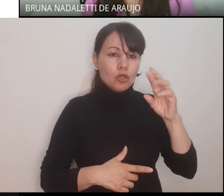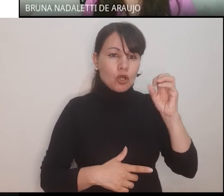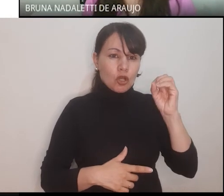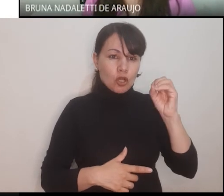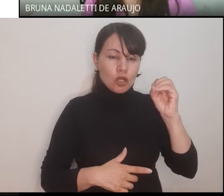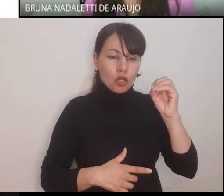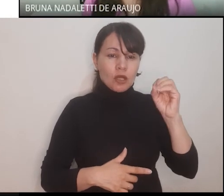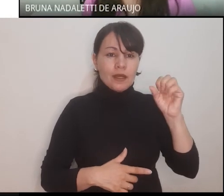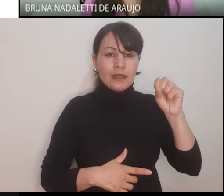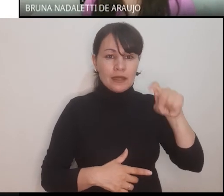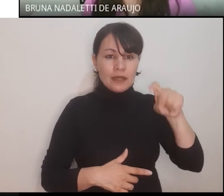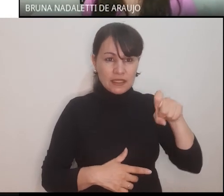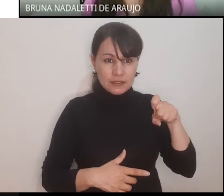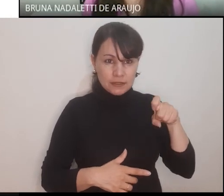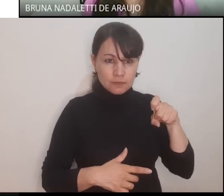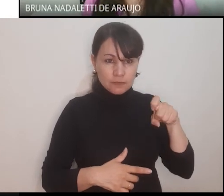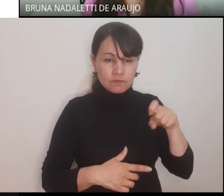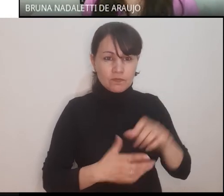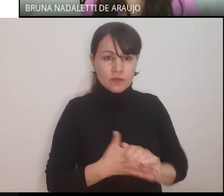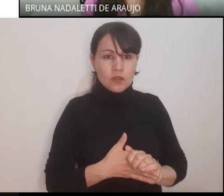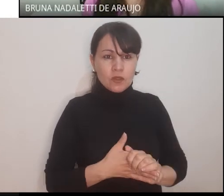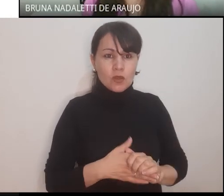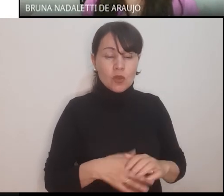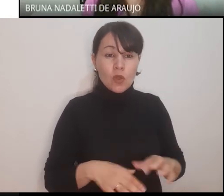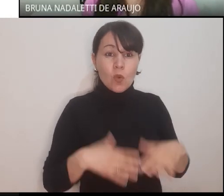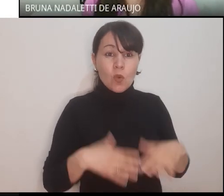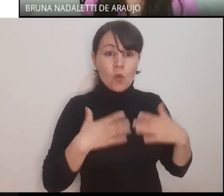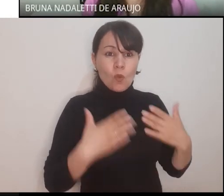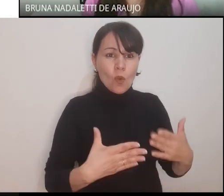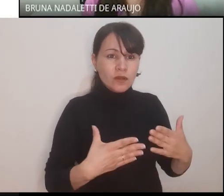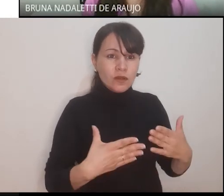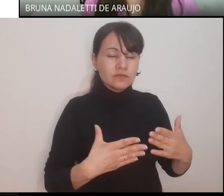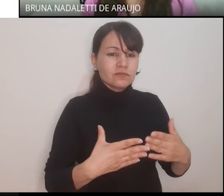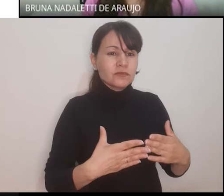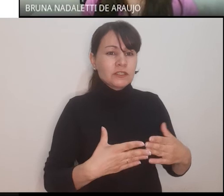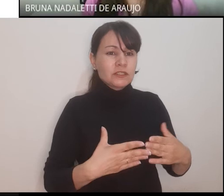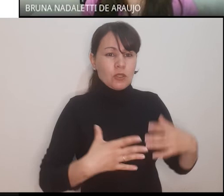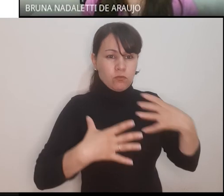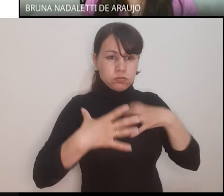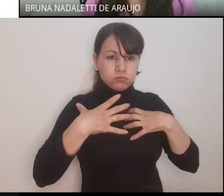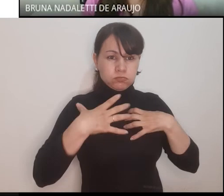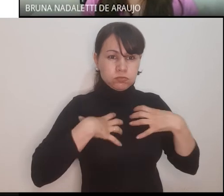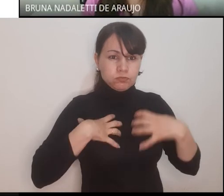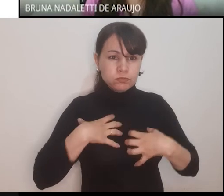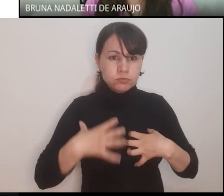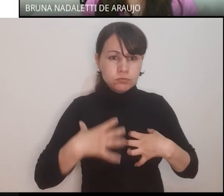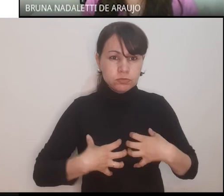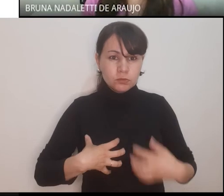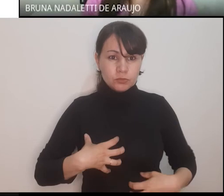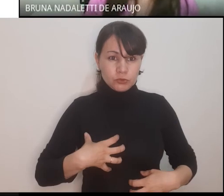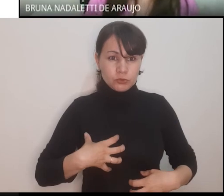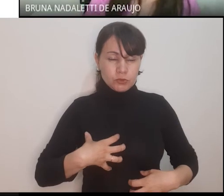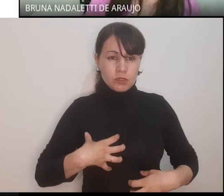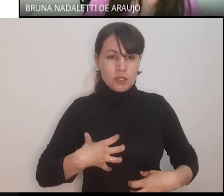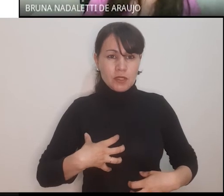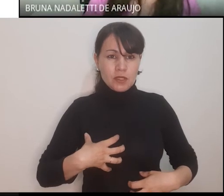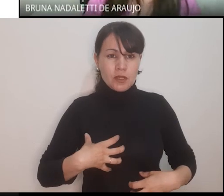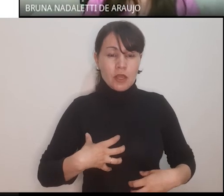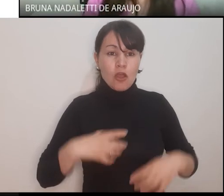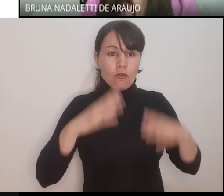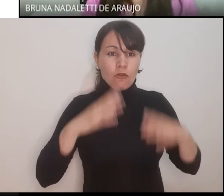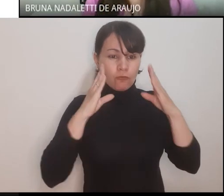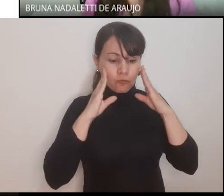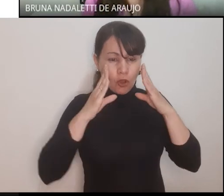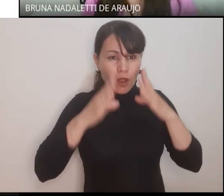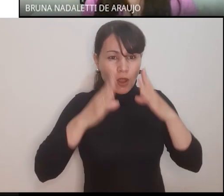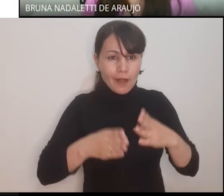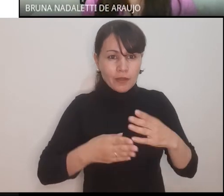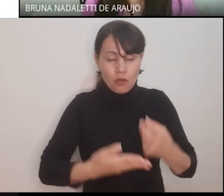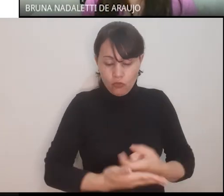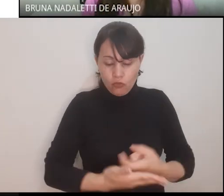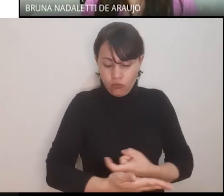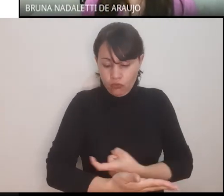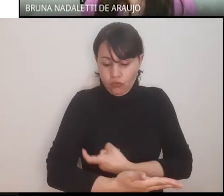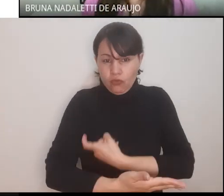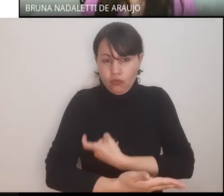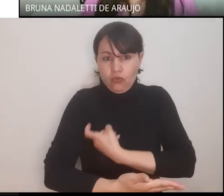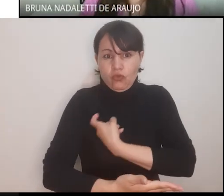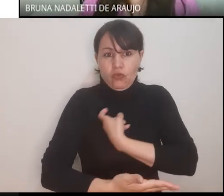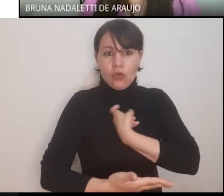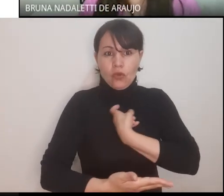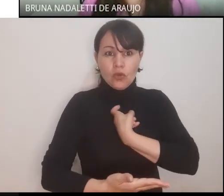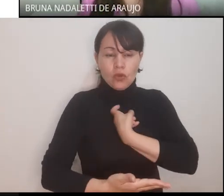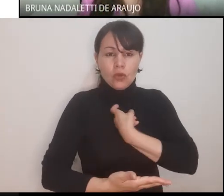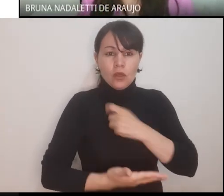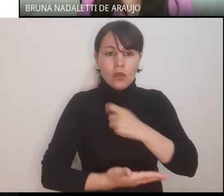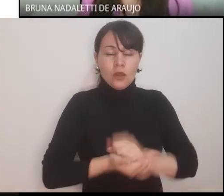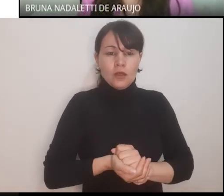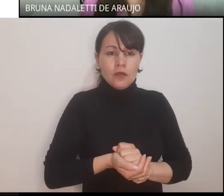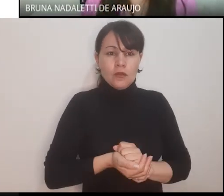por questões quase que exclusivamente anatômicas, restritas às veias jugulares e subclávias, visto